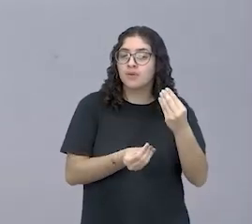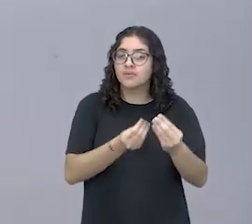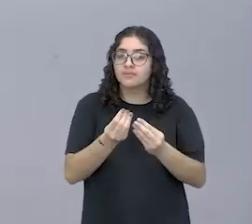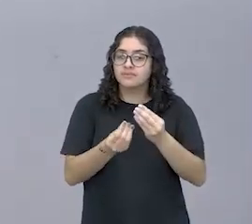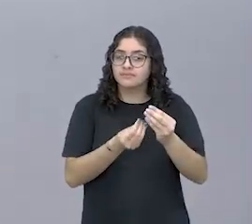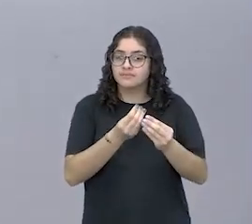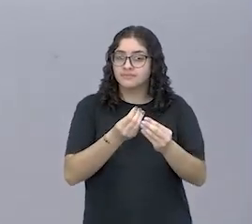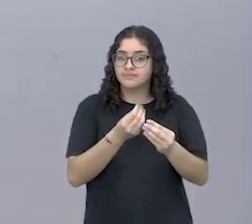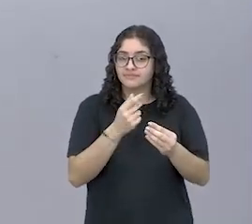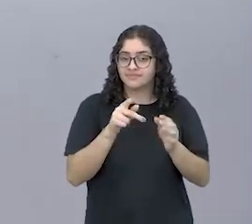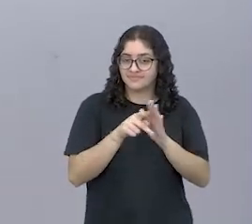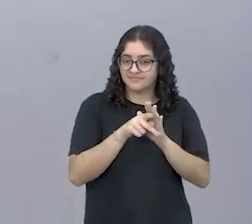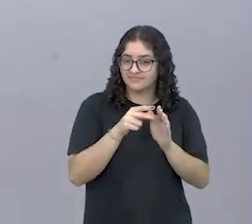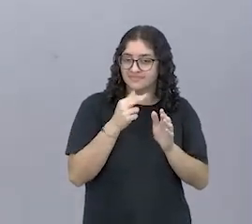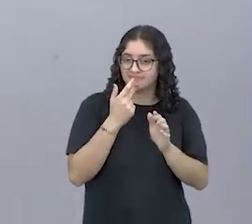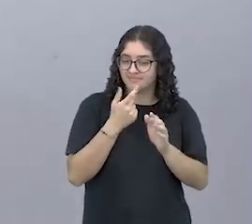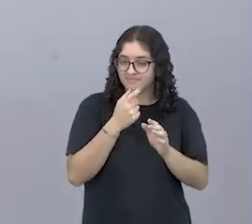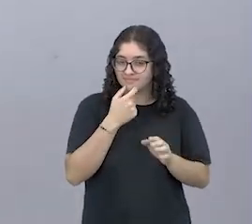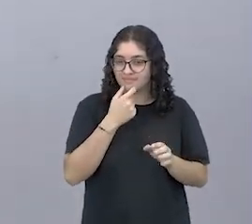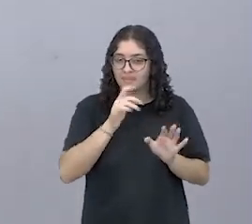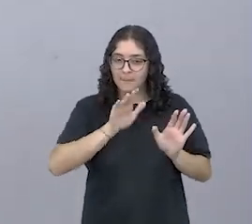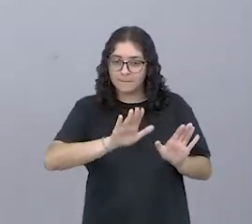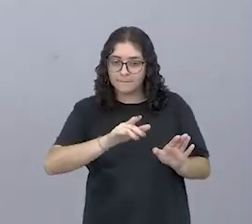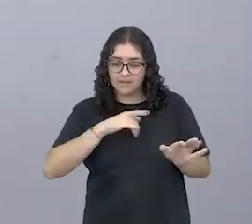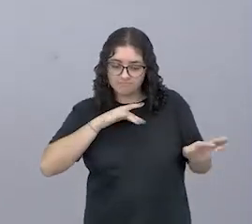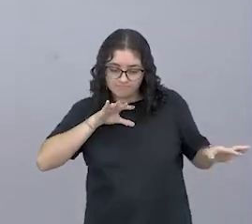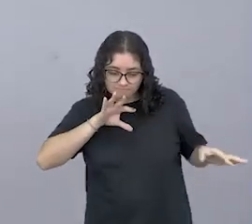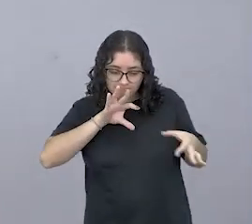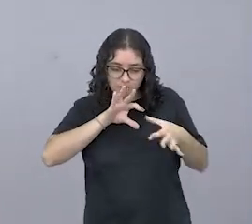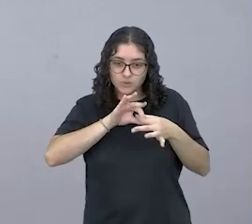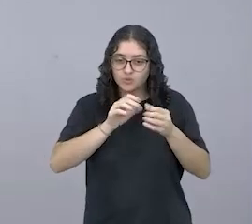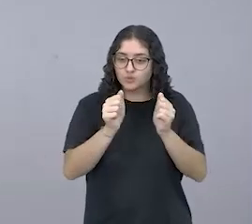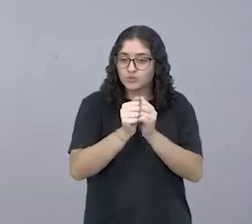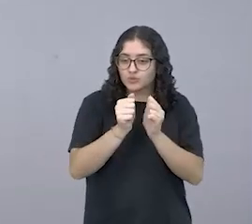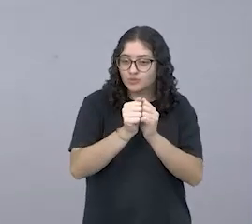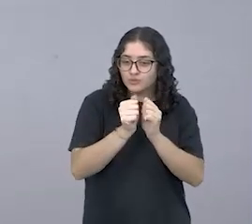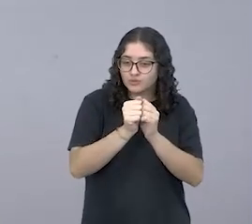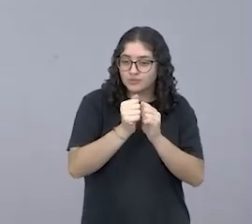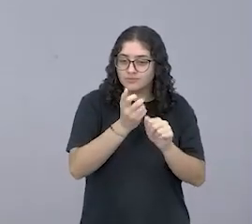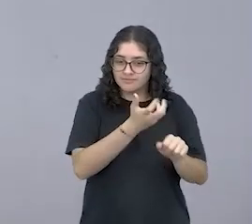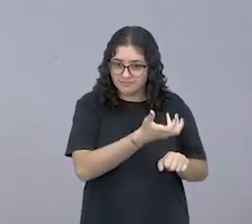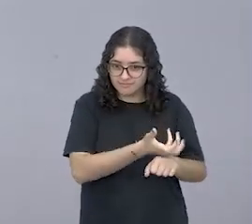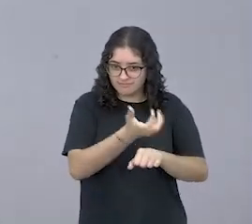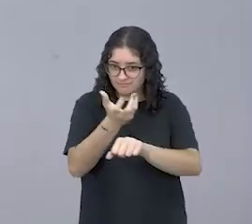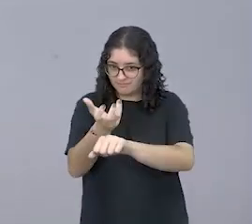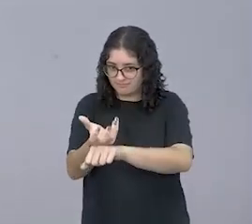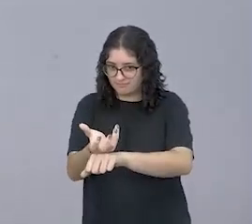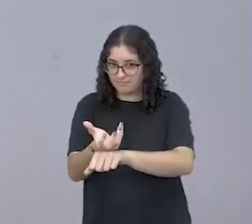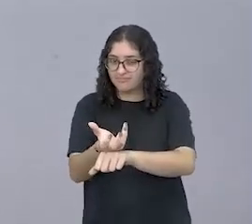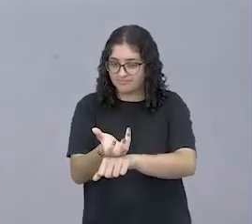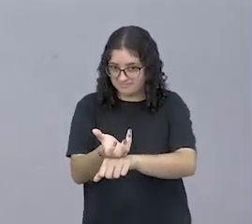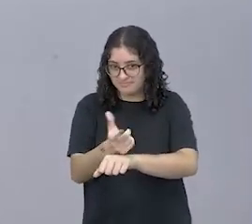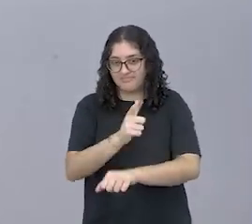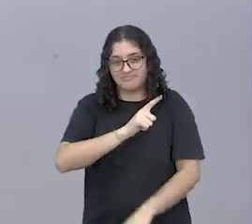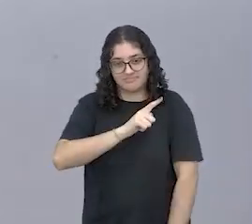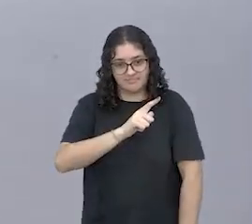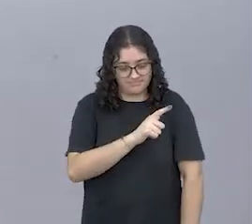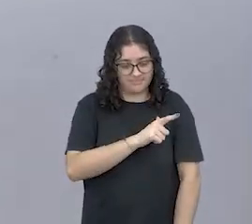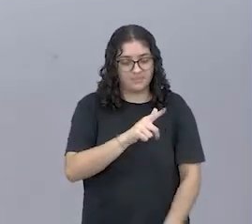as da língua inglesa. Mas fazer essa parceria, né, com as demais componentes que eles